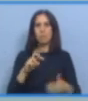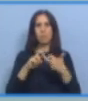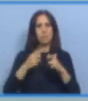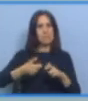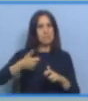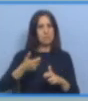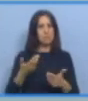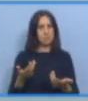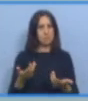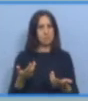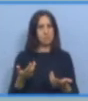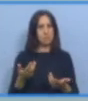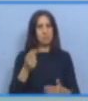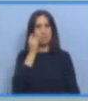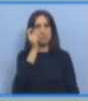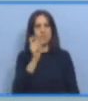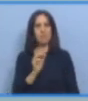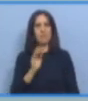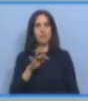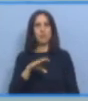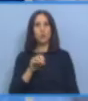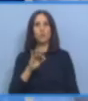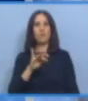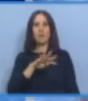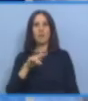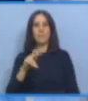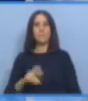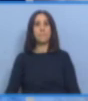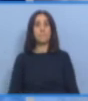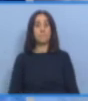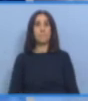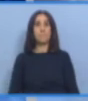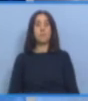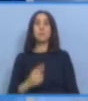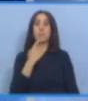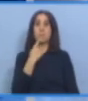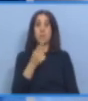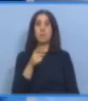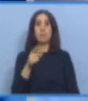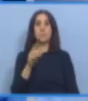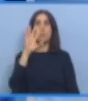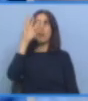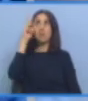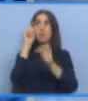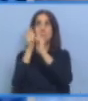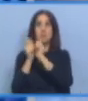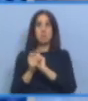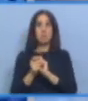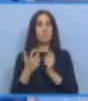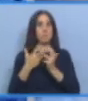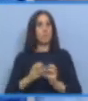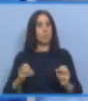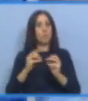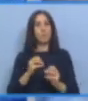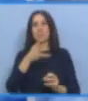central, Francisco Ferreira? Eu diria que as alterações climáticas, sem dúvida, que está infelizmente no topo